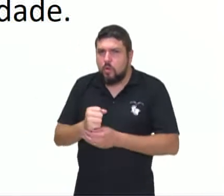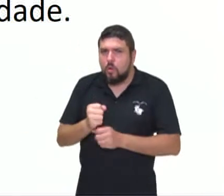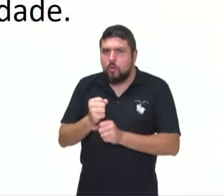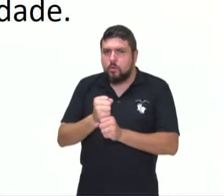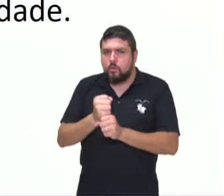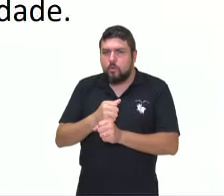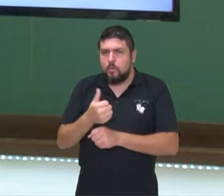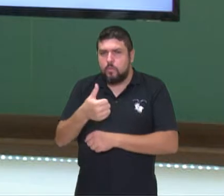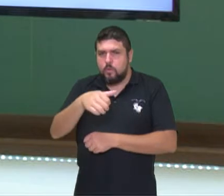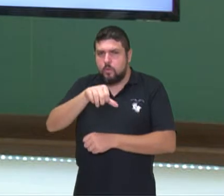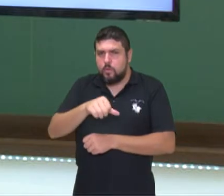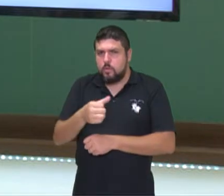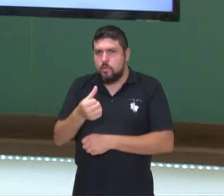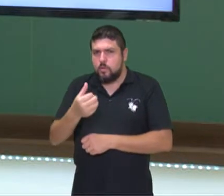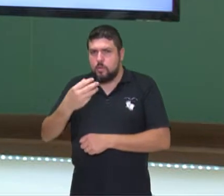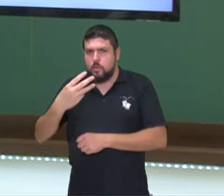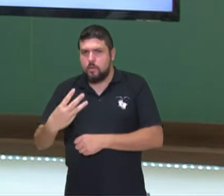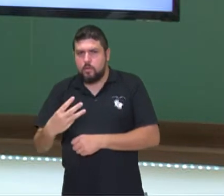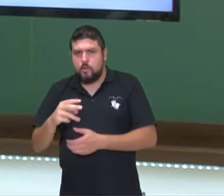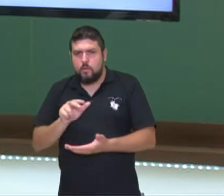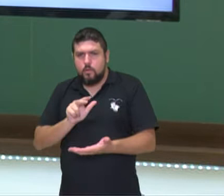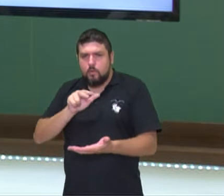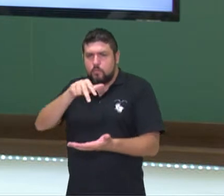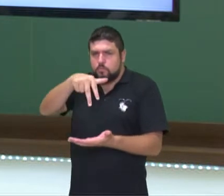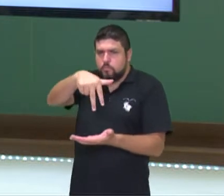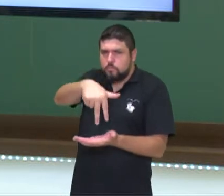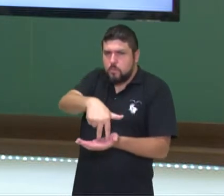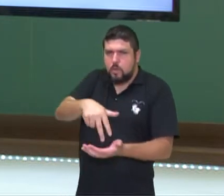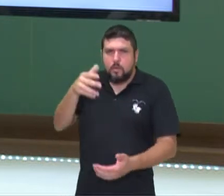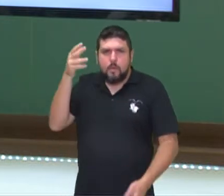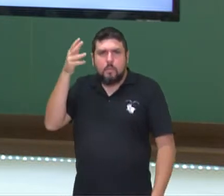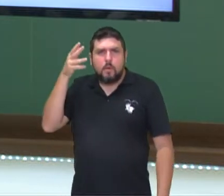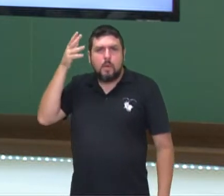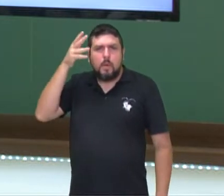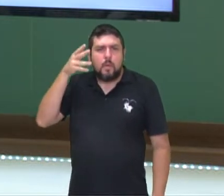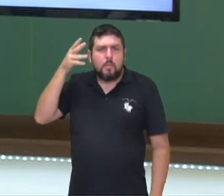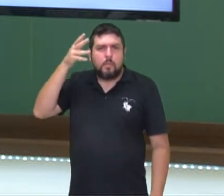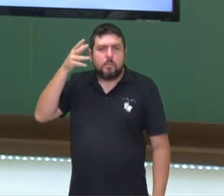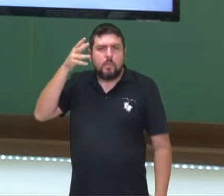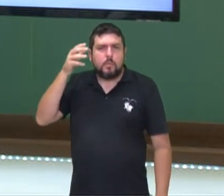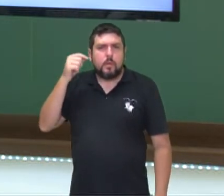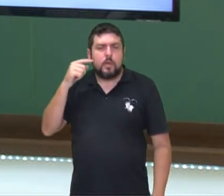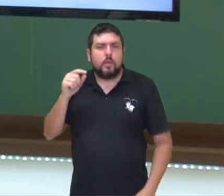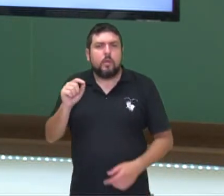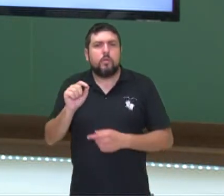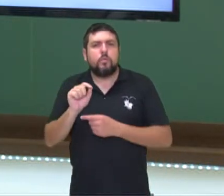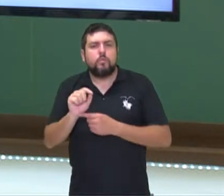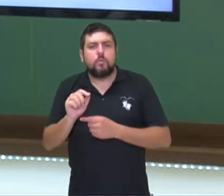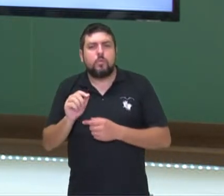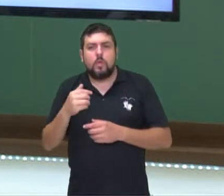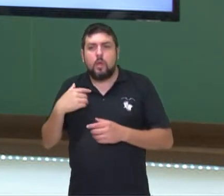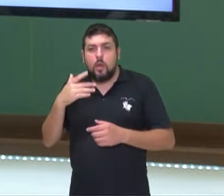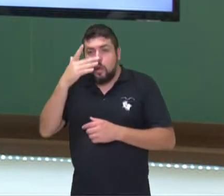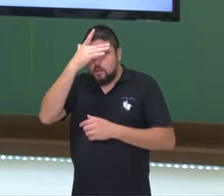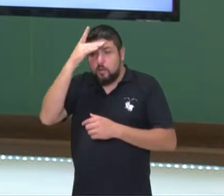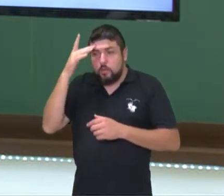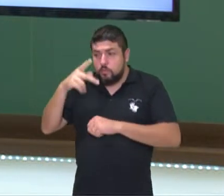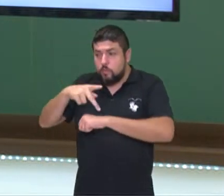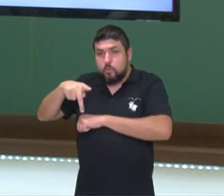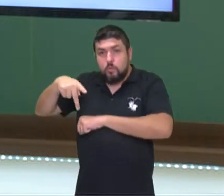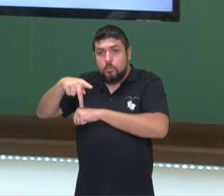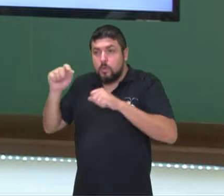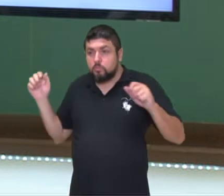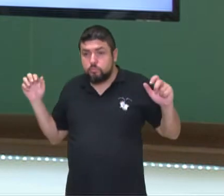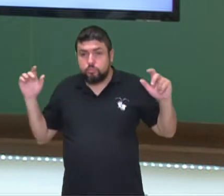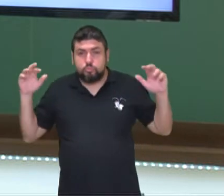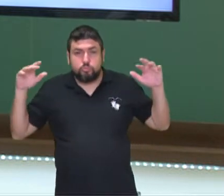1963, depois de uma marcha de pessoas por várias partes do país foram até Washington,